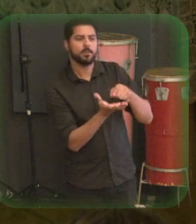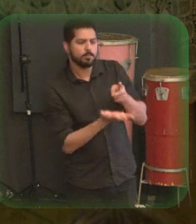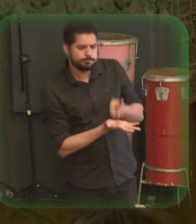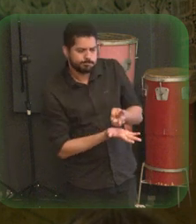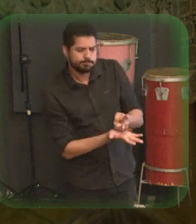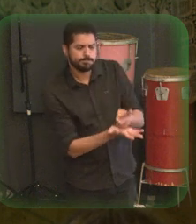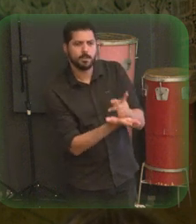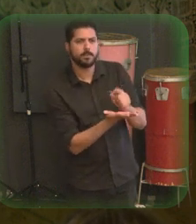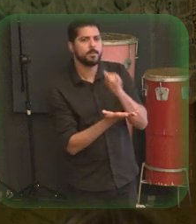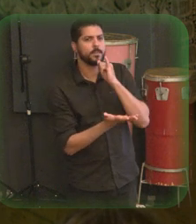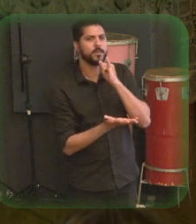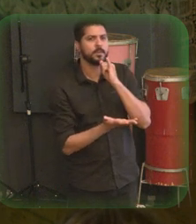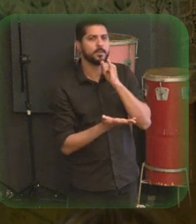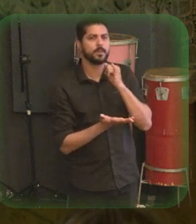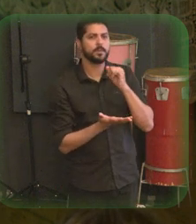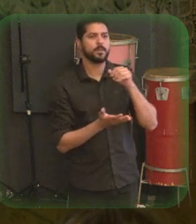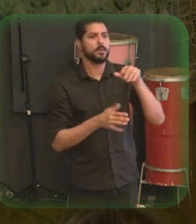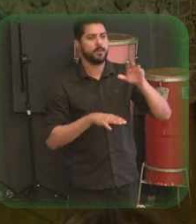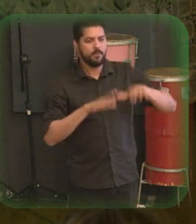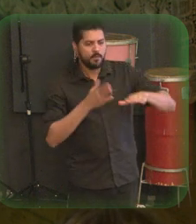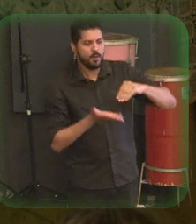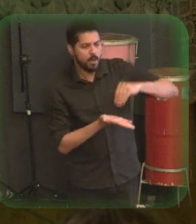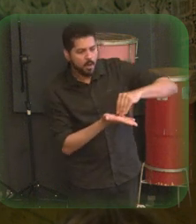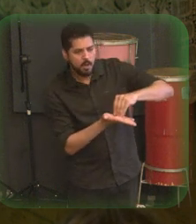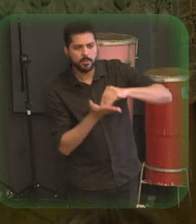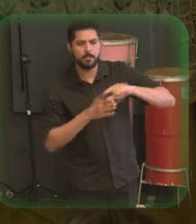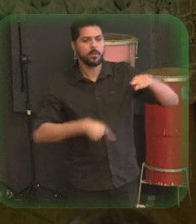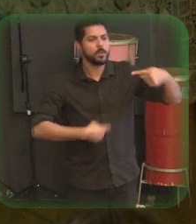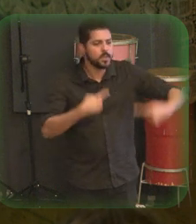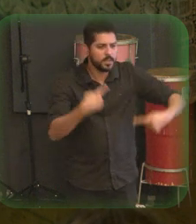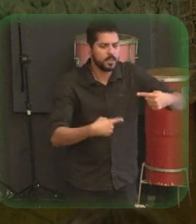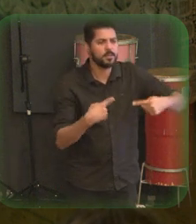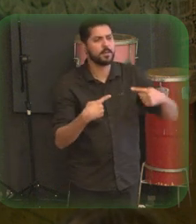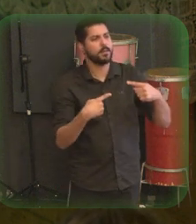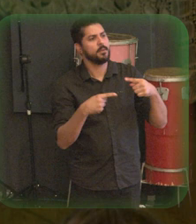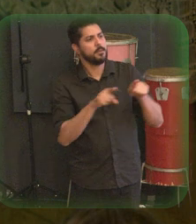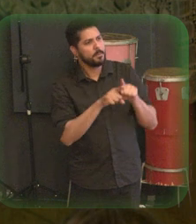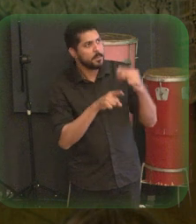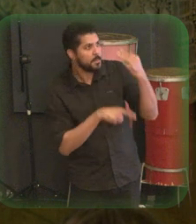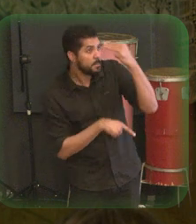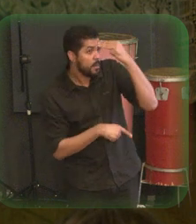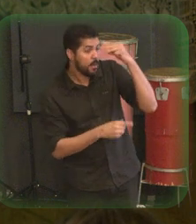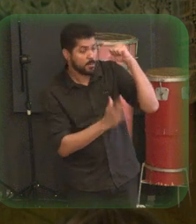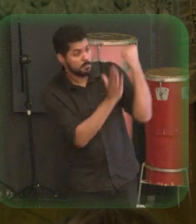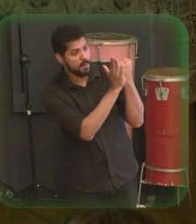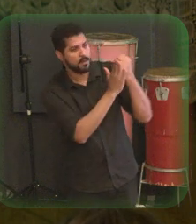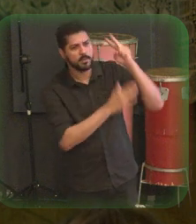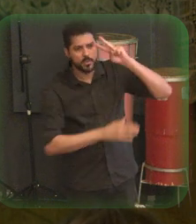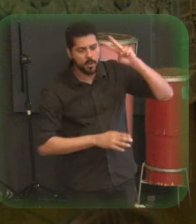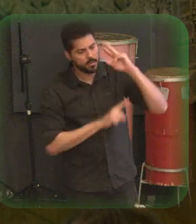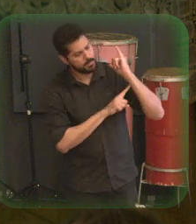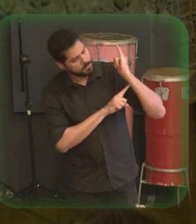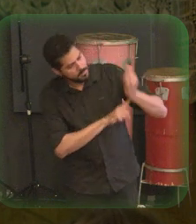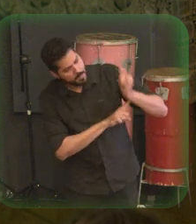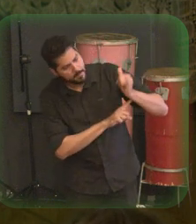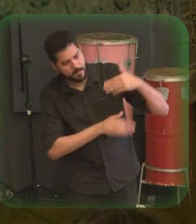preenchimento dessa falta a partir de políticas de memória, verdade, justiça e não repetição implica que nós também sempre possamos